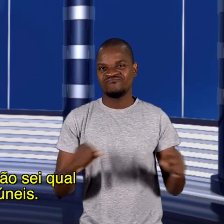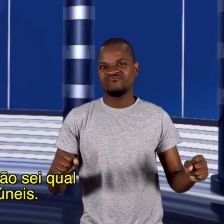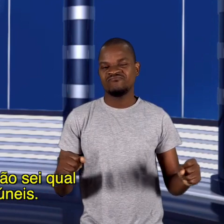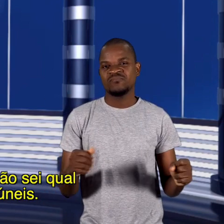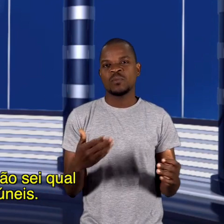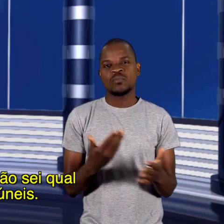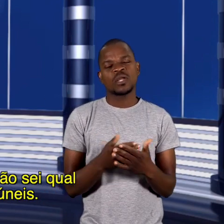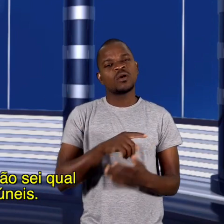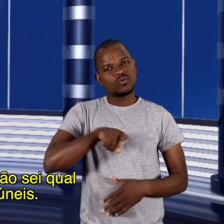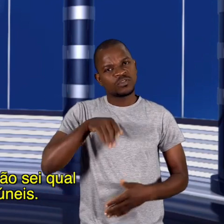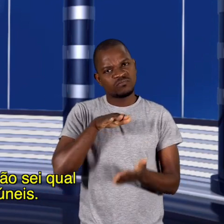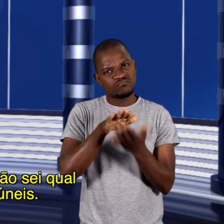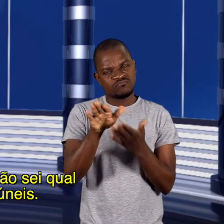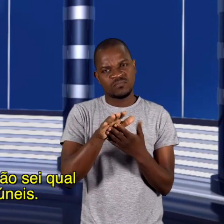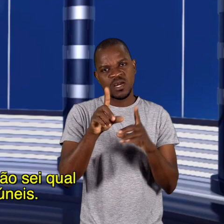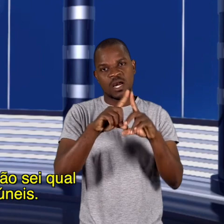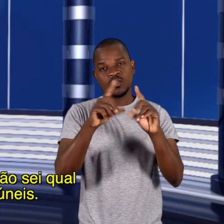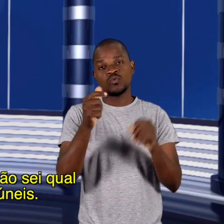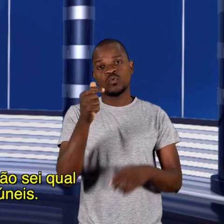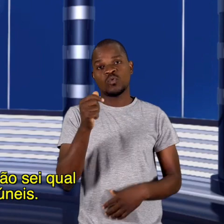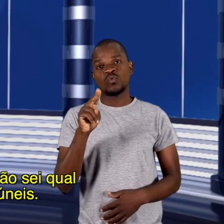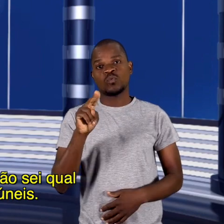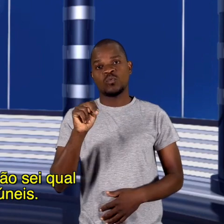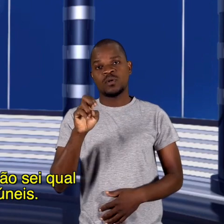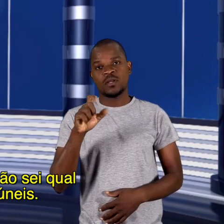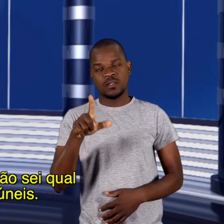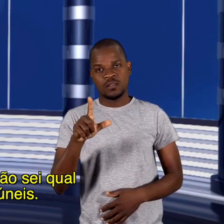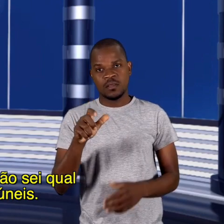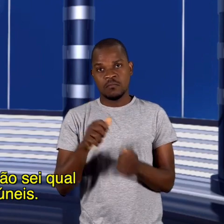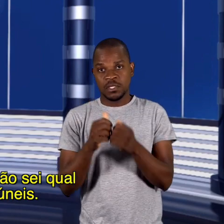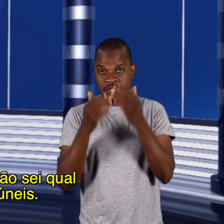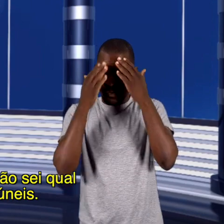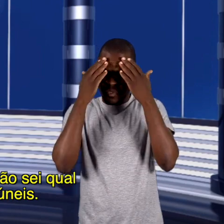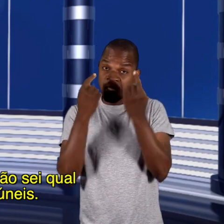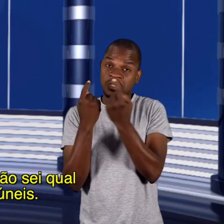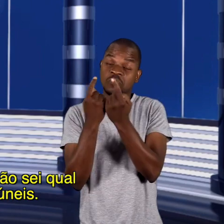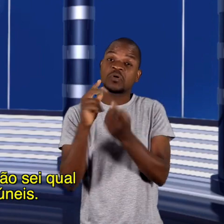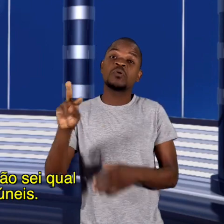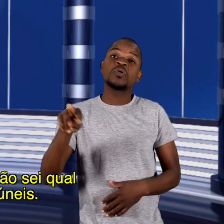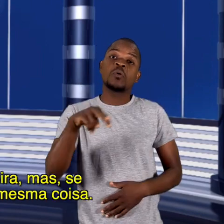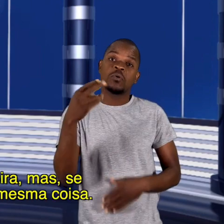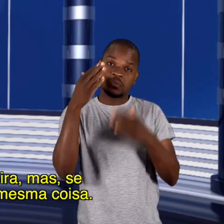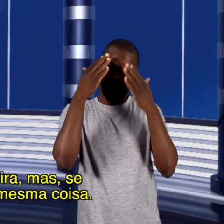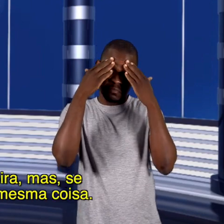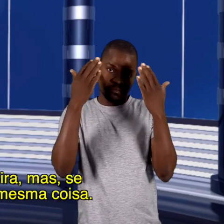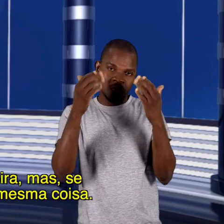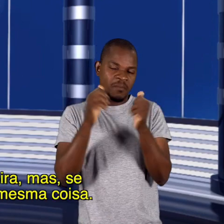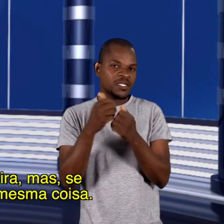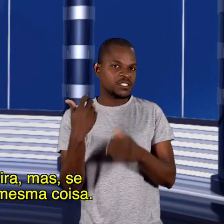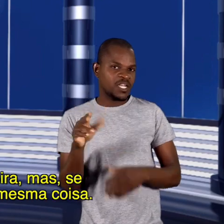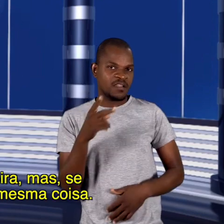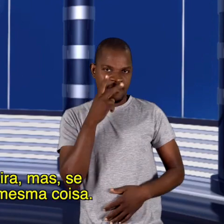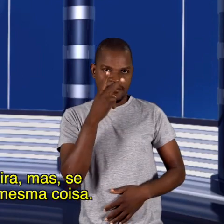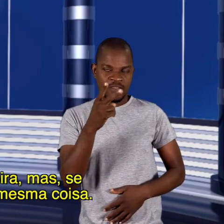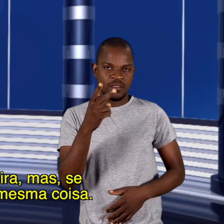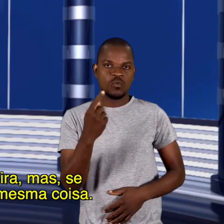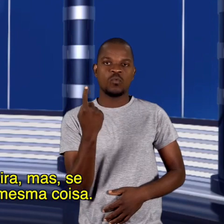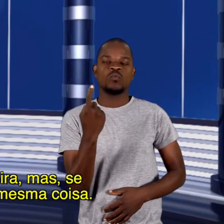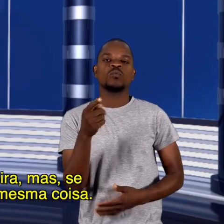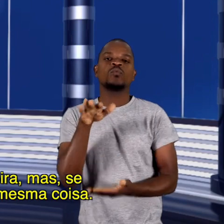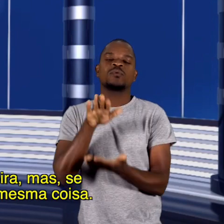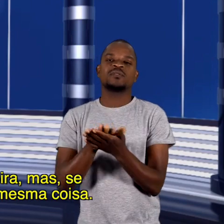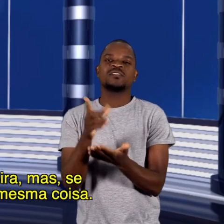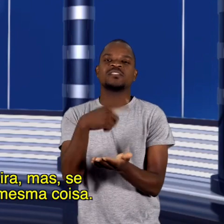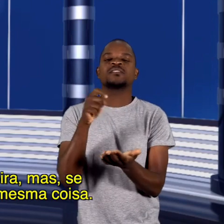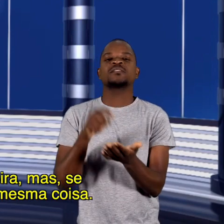falar dos túneis e foi o que eu disse eu não sei qual é a situação dos outros túneis eu peguei o exemplo da cidade da Beira mas se calhar os outros